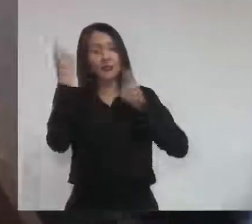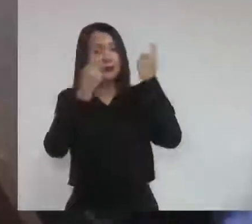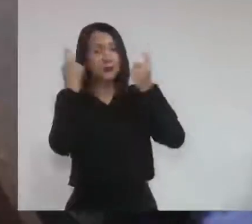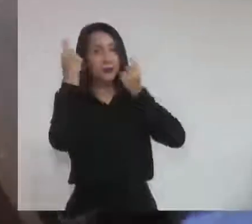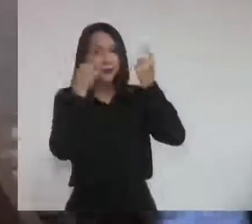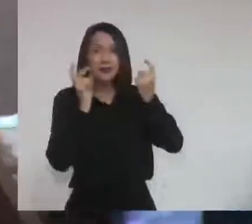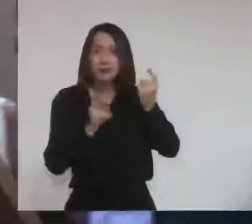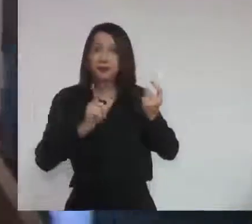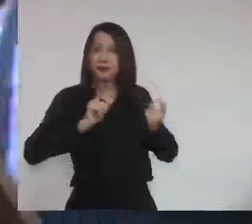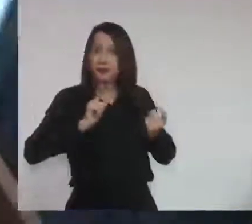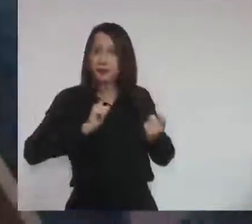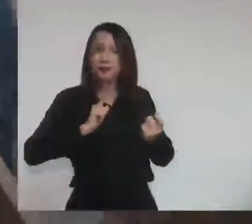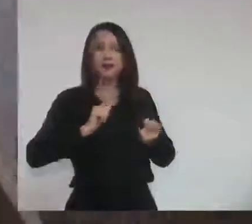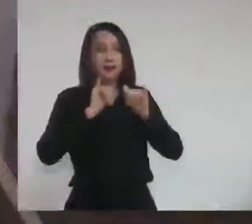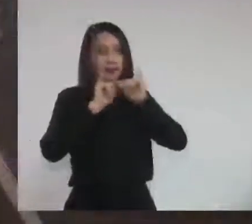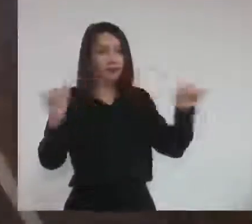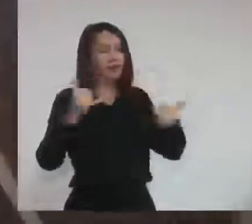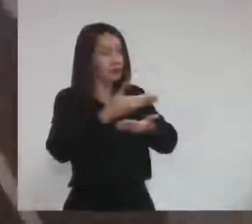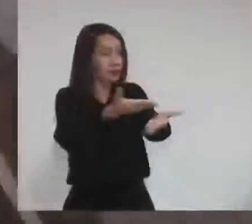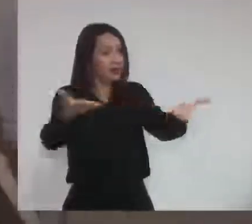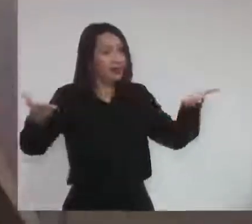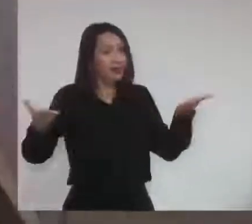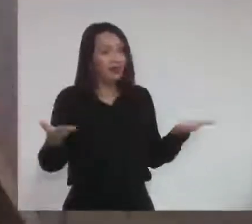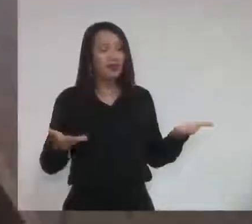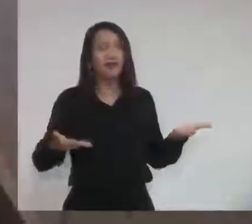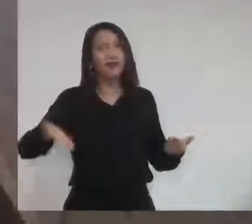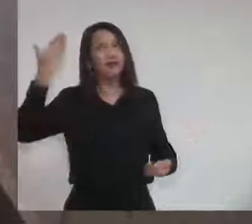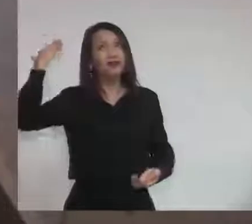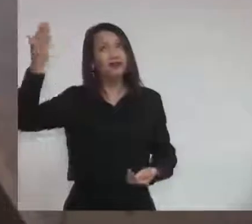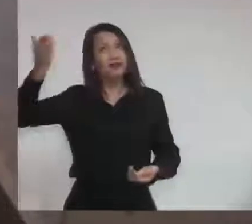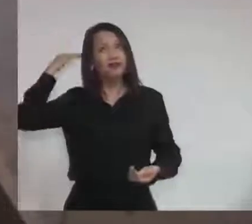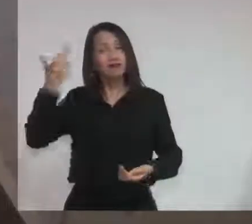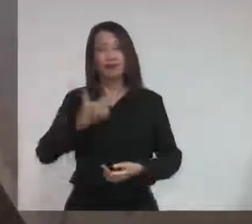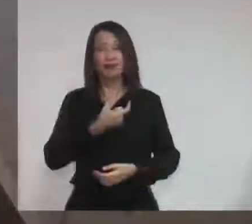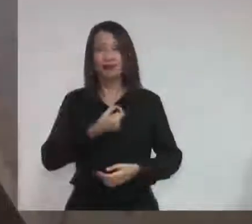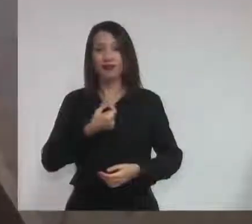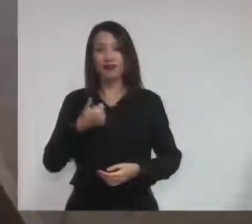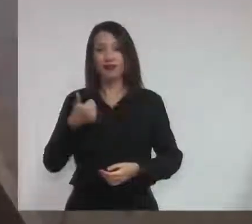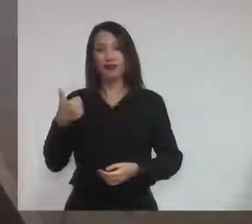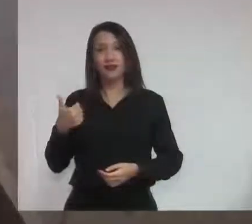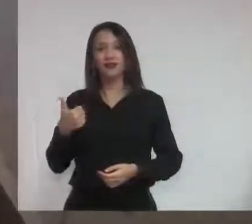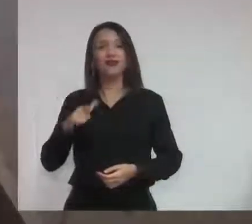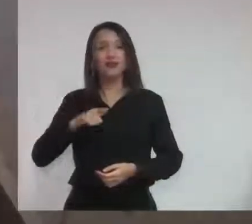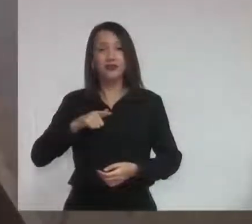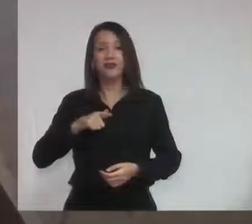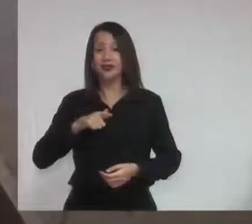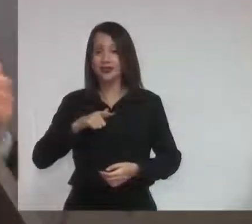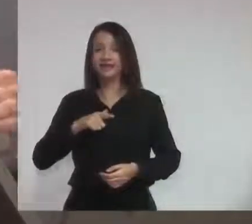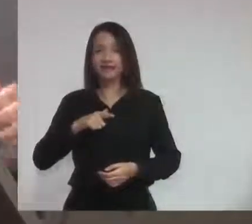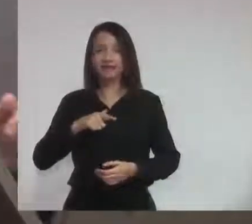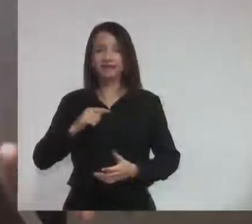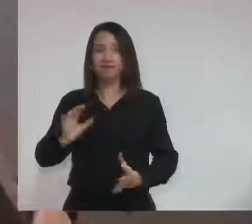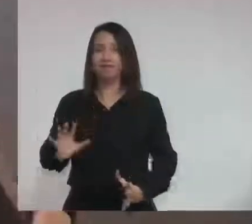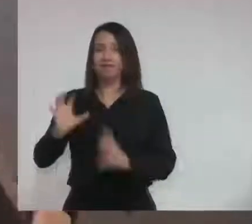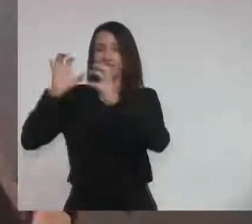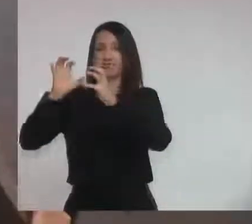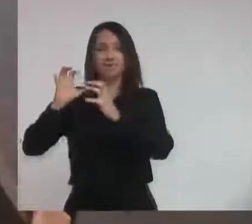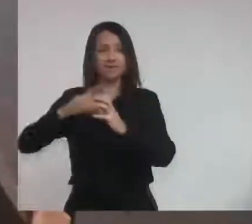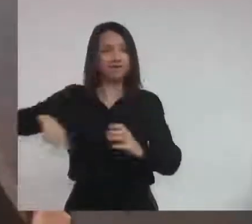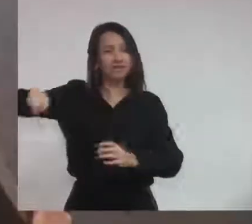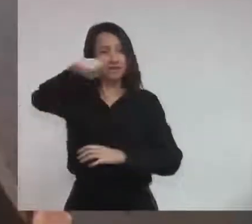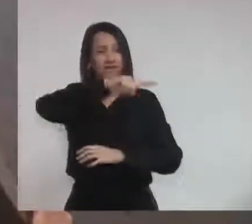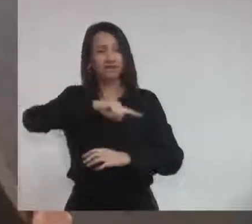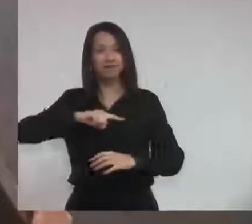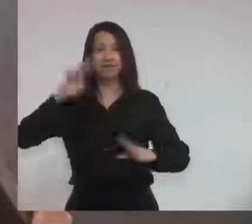que eu sempre tive, falo isso de alguém que lá atrás, em 2001, brigou muito para acabar com a carrocinha que